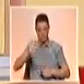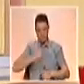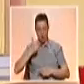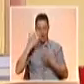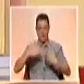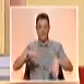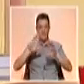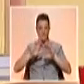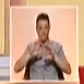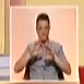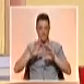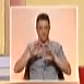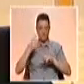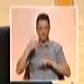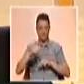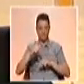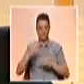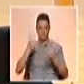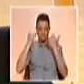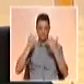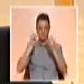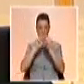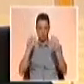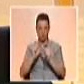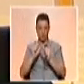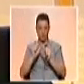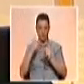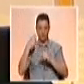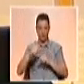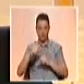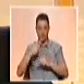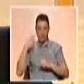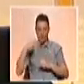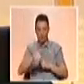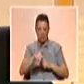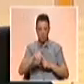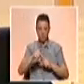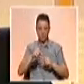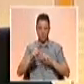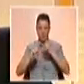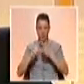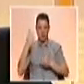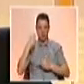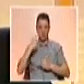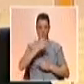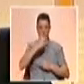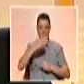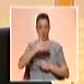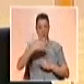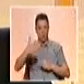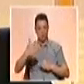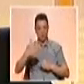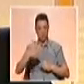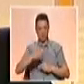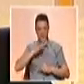mas há uma... os dados do Sistema Nacional de Informação de Recursos Hídricos, não é do ano passado, mas de 2011,